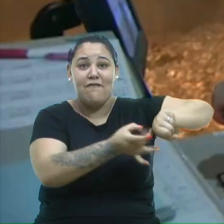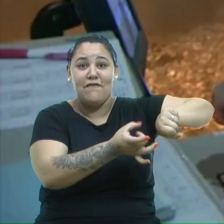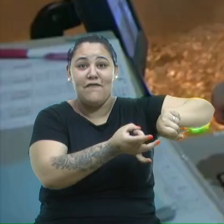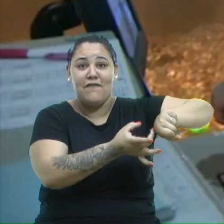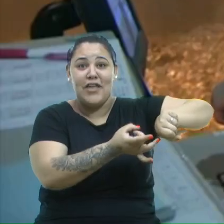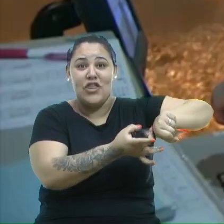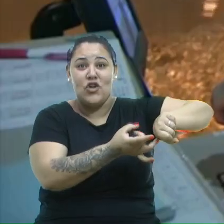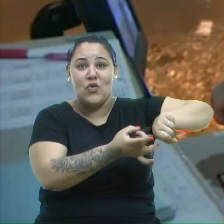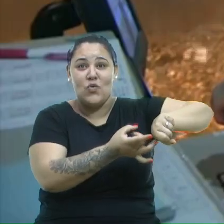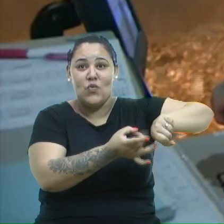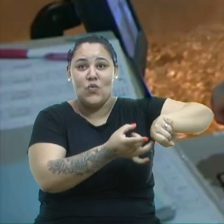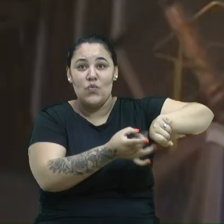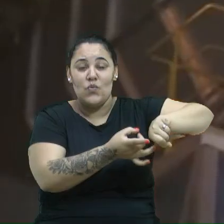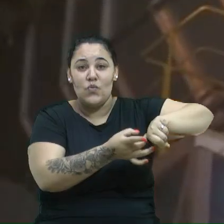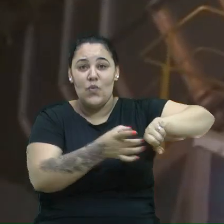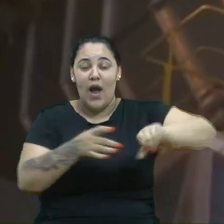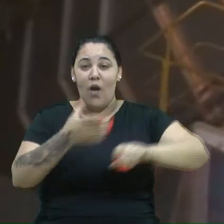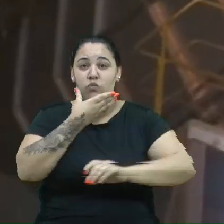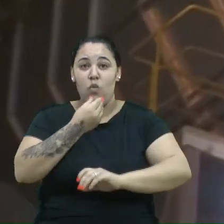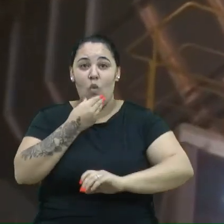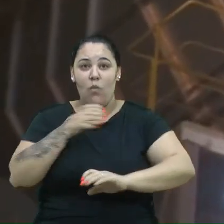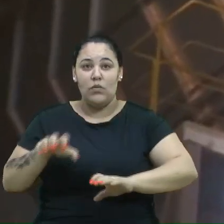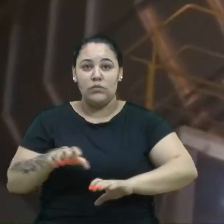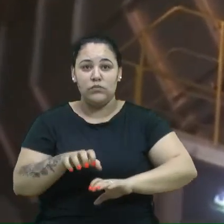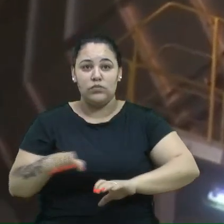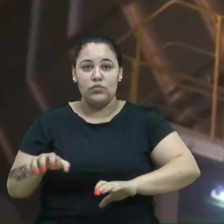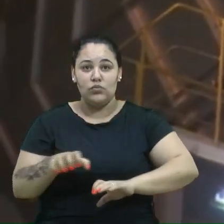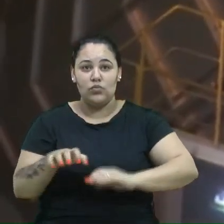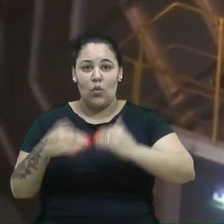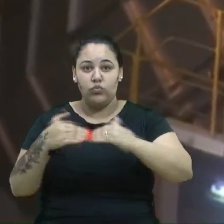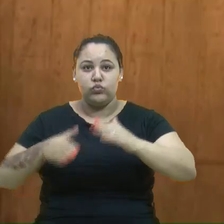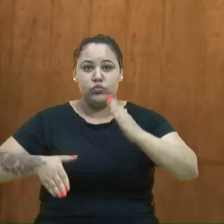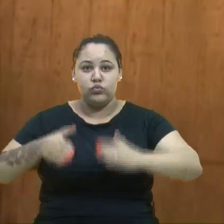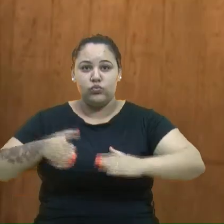carrega remotamente o lixo até o incinerador.